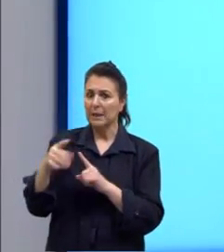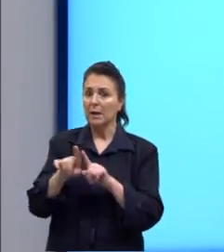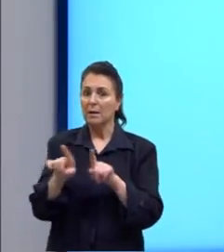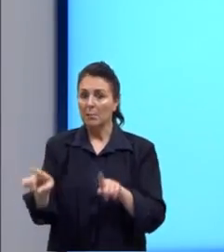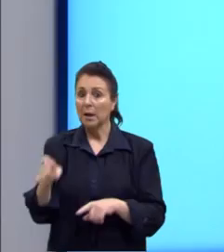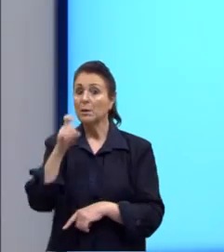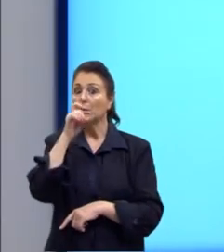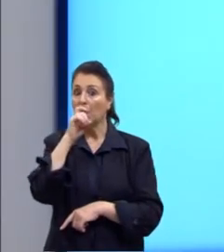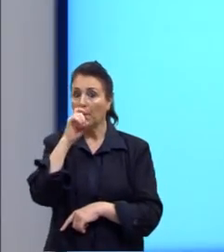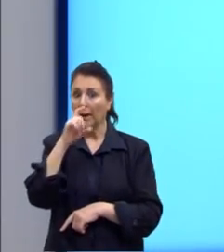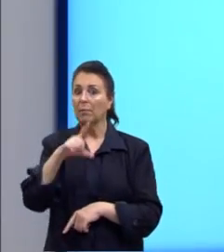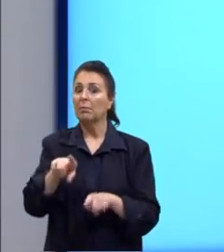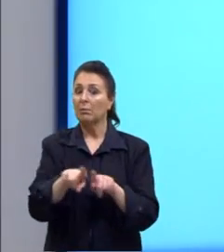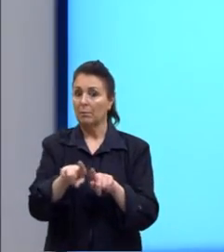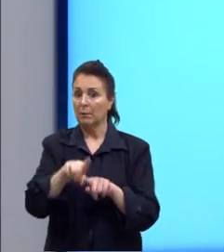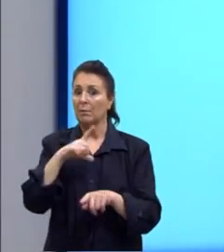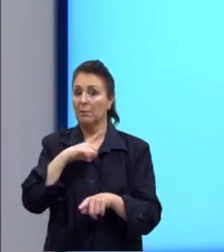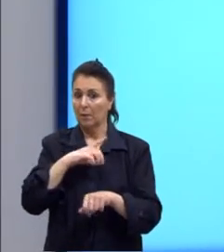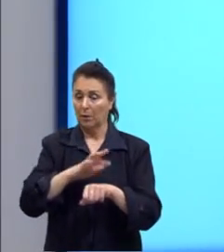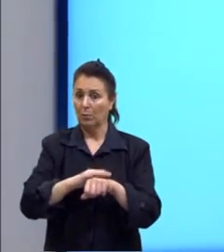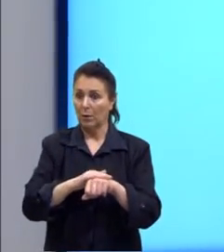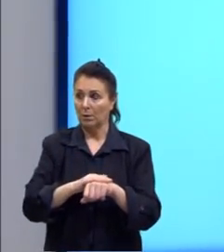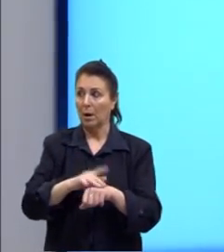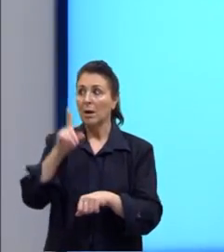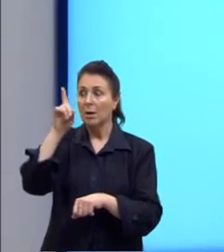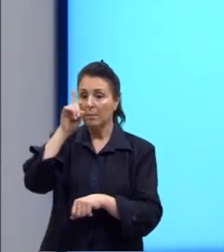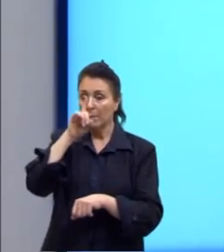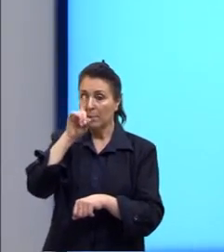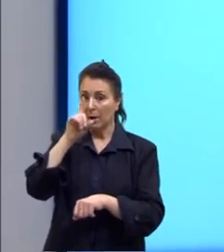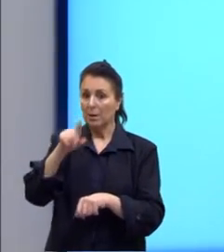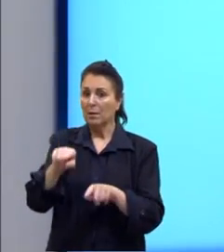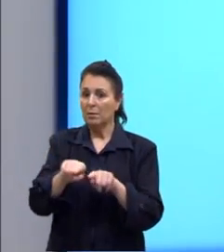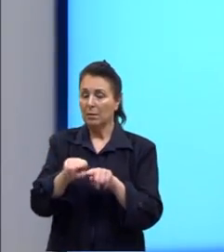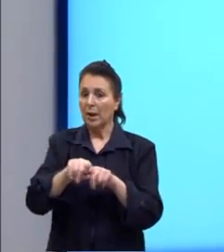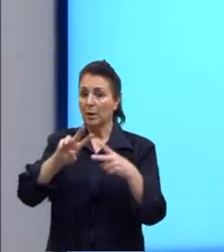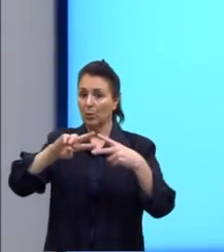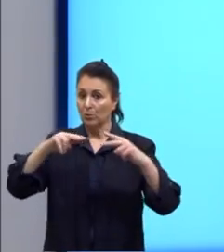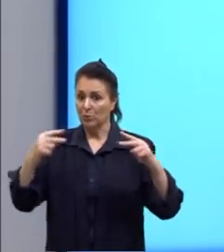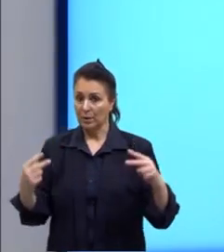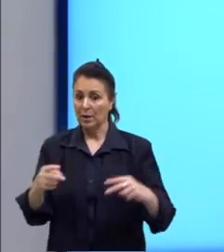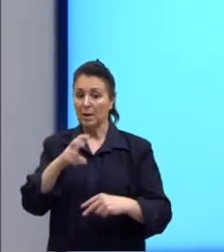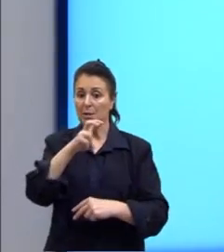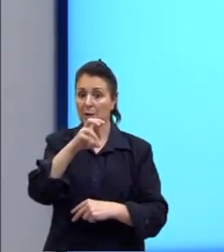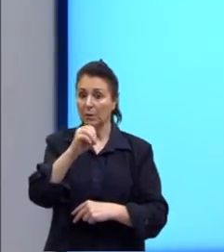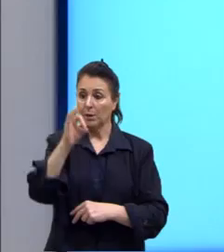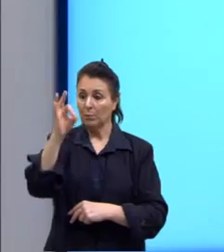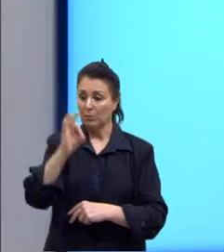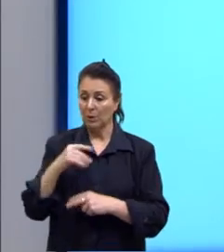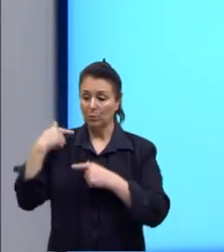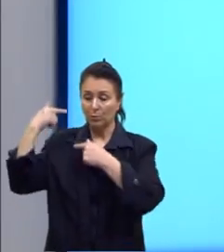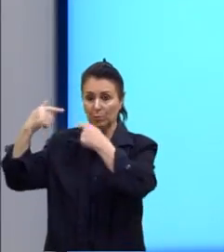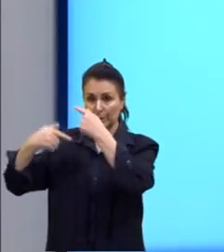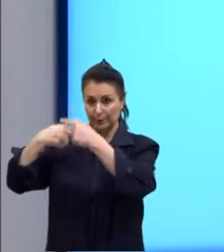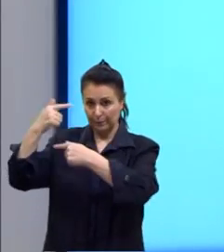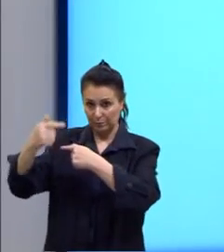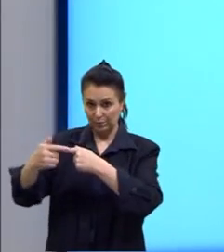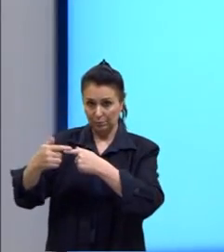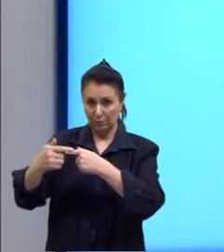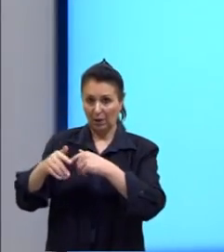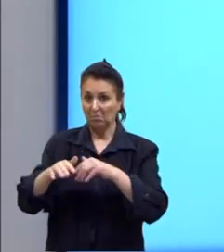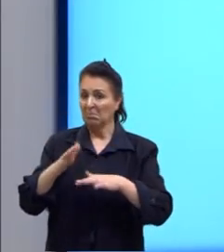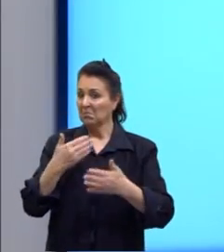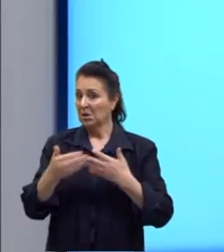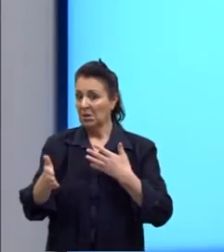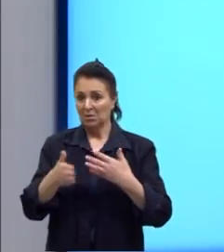cujo pai acometido pela doença e a mãe é portadora do Gene cinquenta por cento da descendência dependente do é